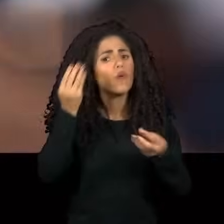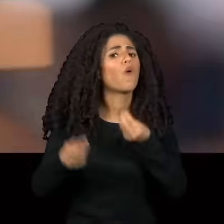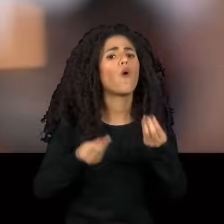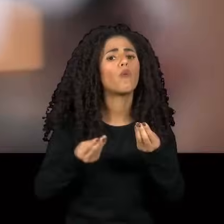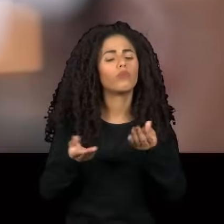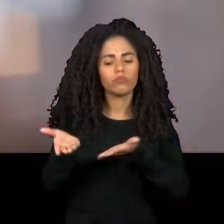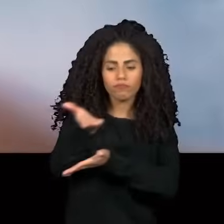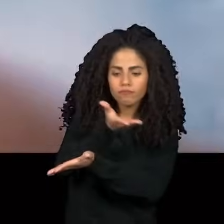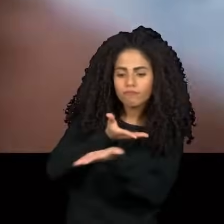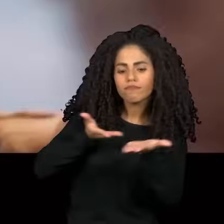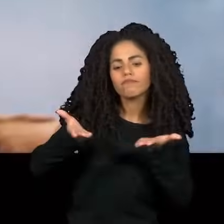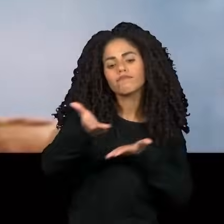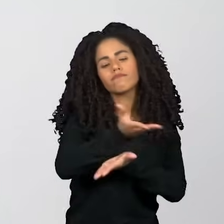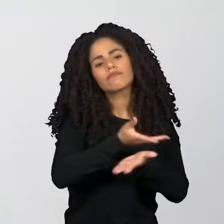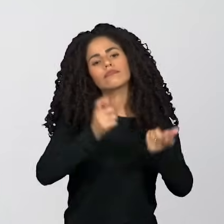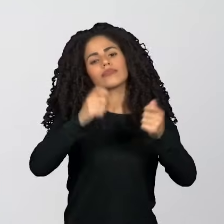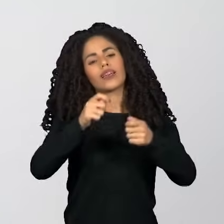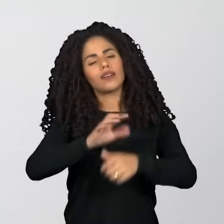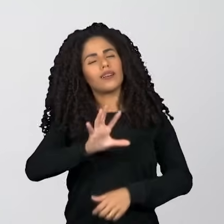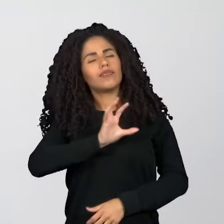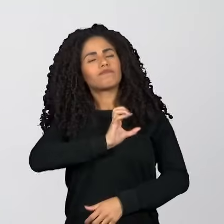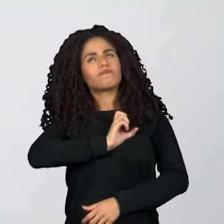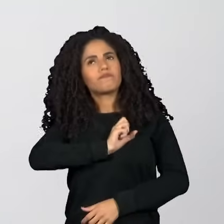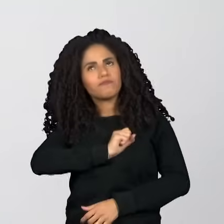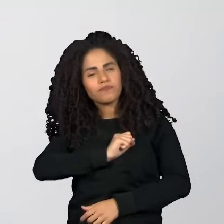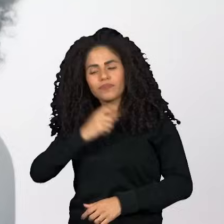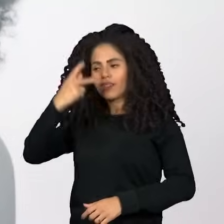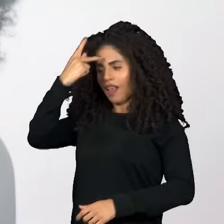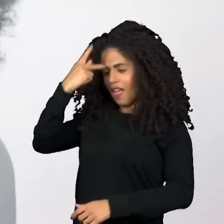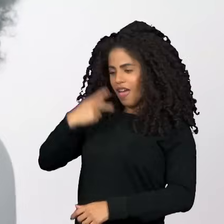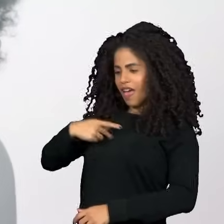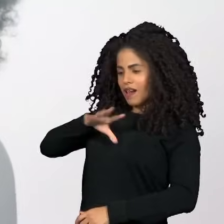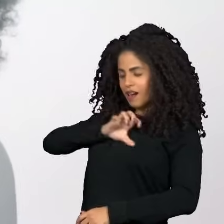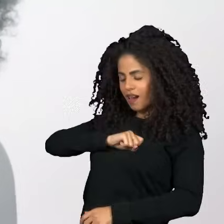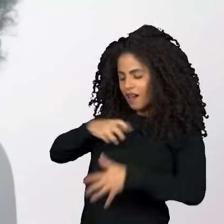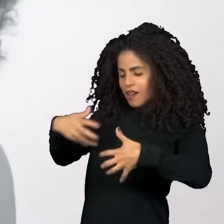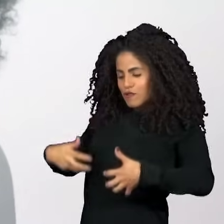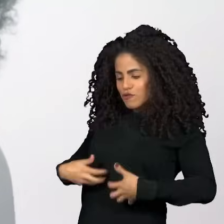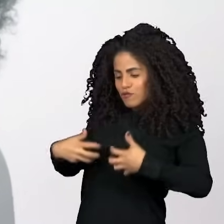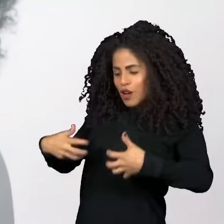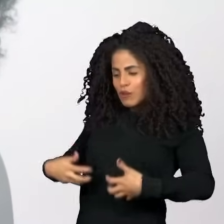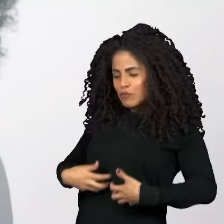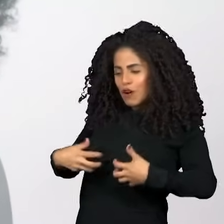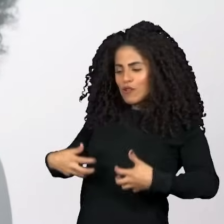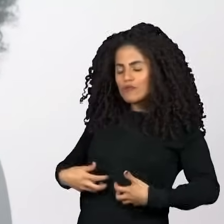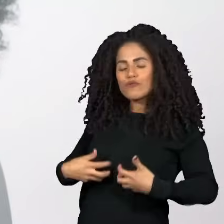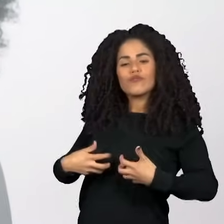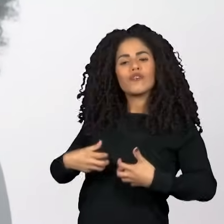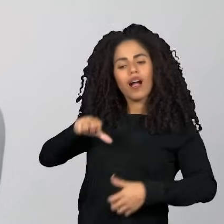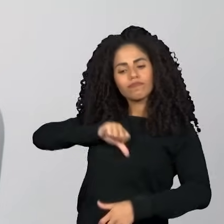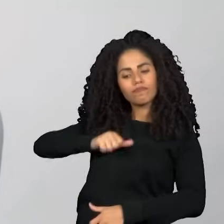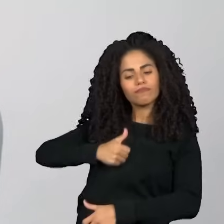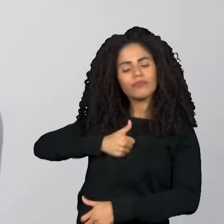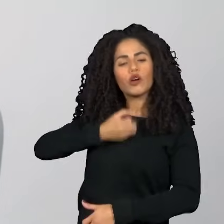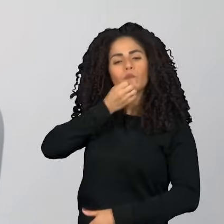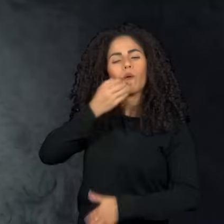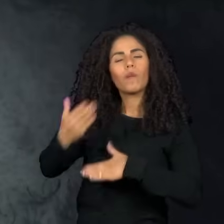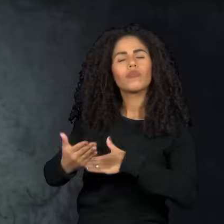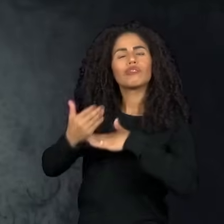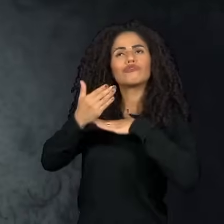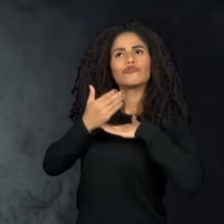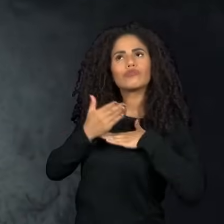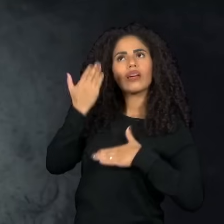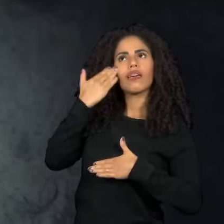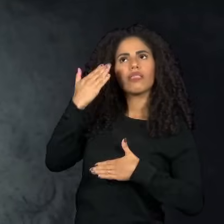entender que ele também pode ser amado. O amor próprio também te incentiva ou te instrui ou te ajuda